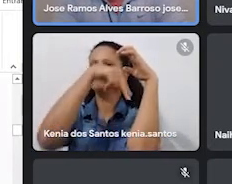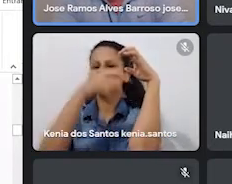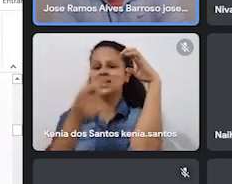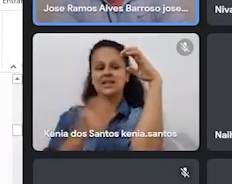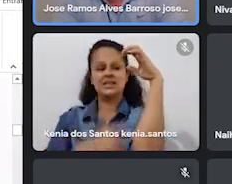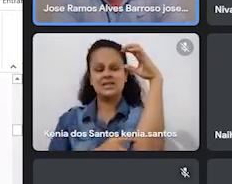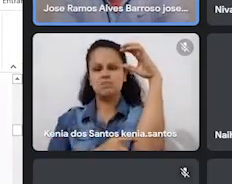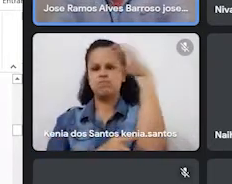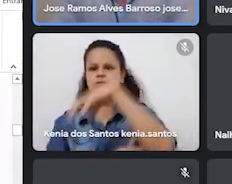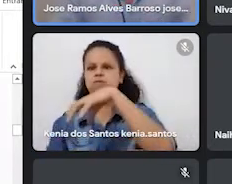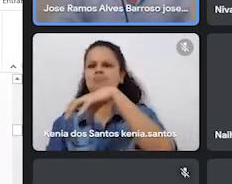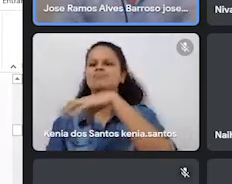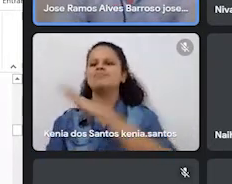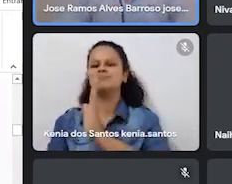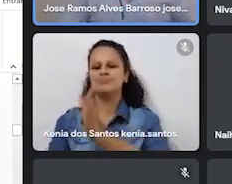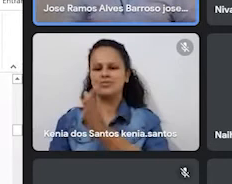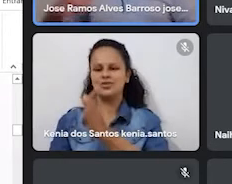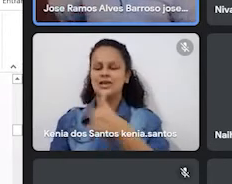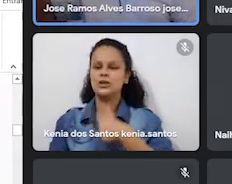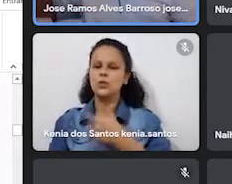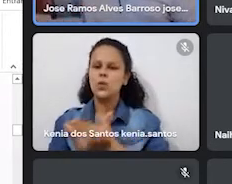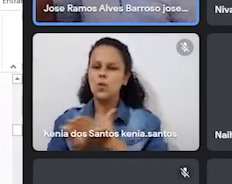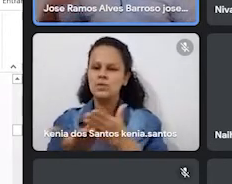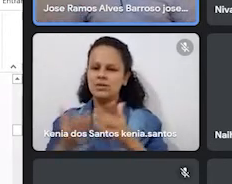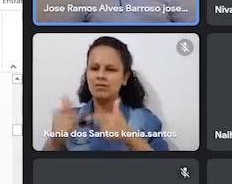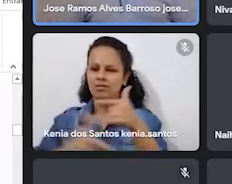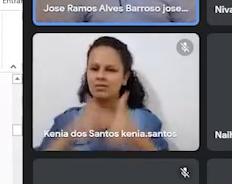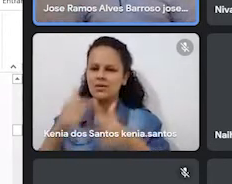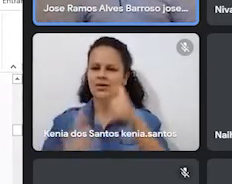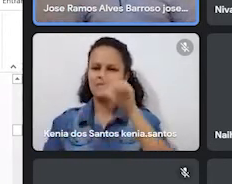que eu comecei na CEMIG, eu fui